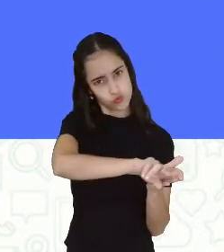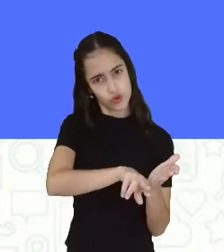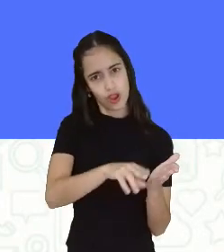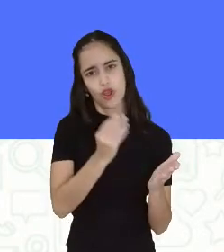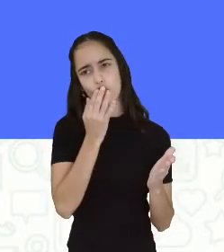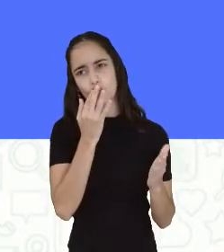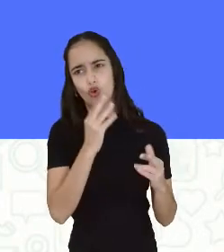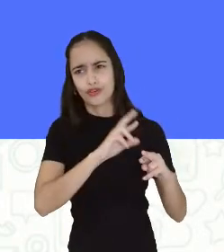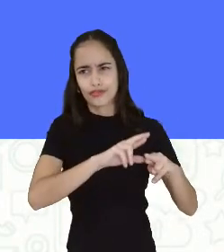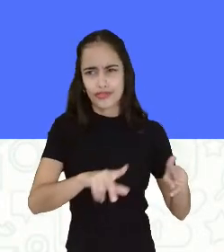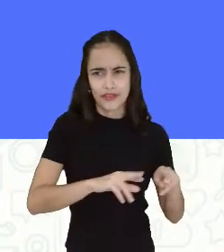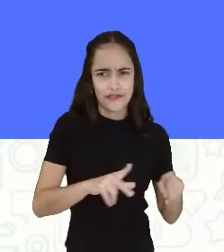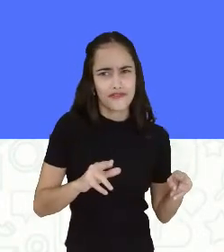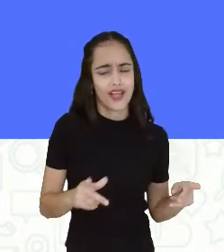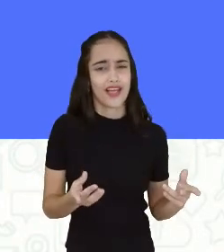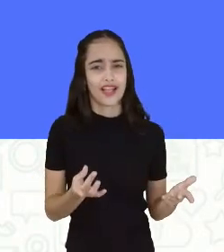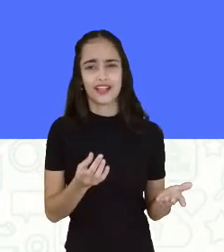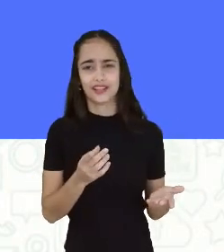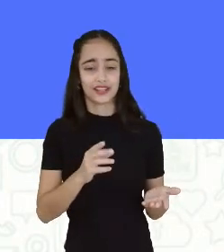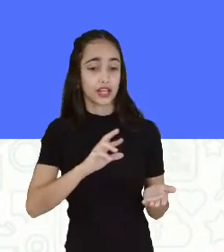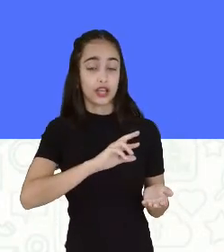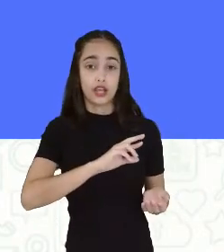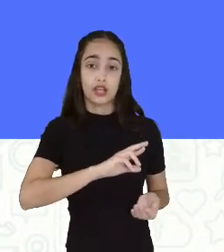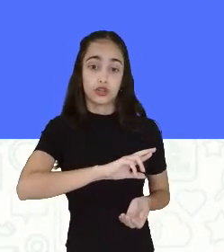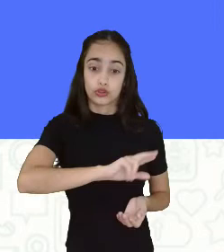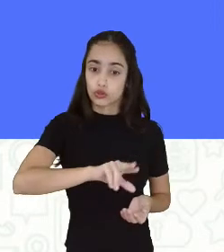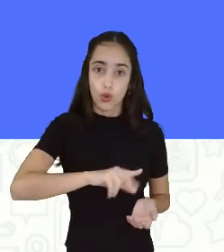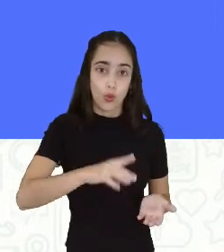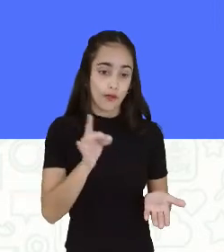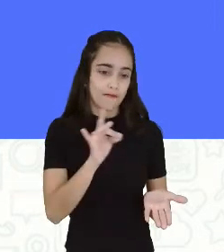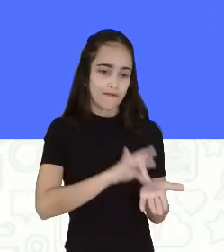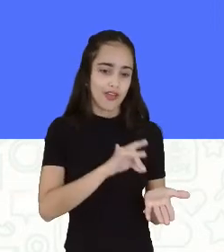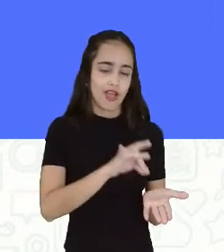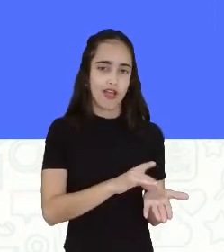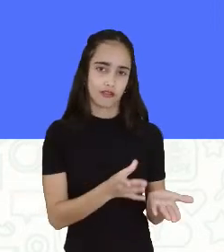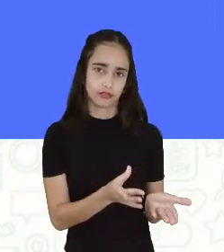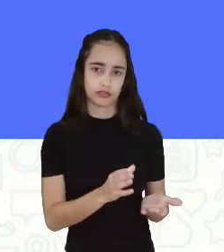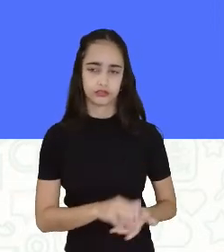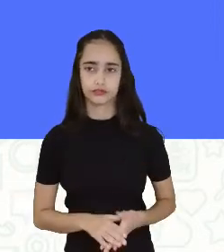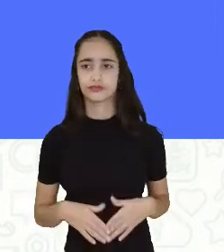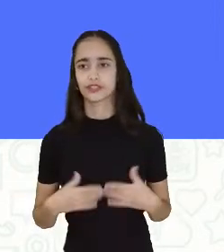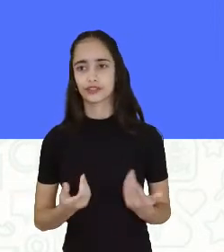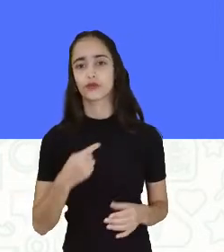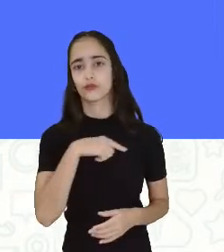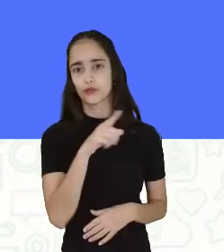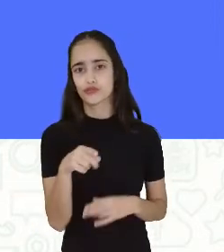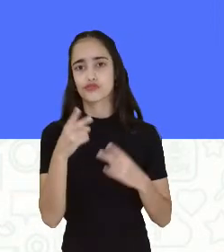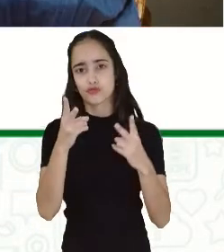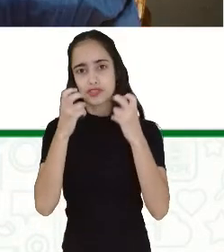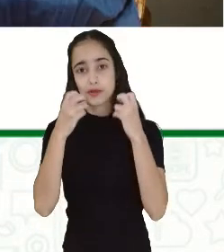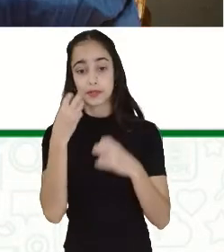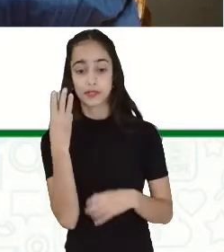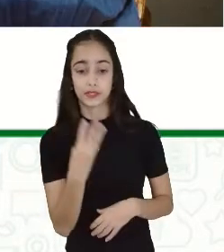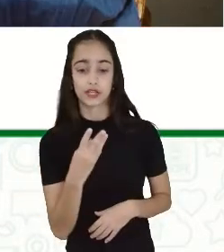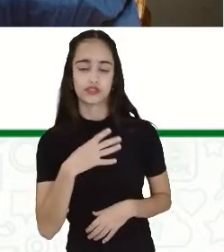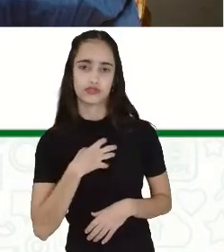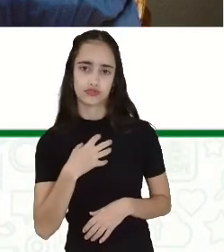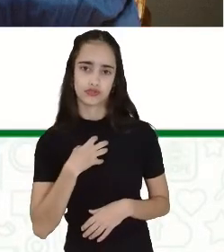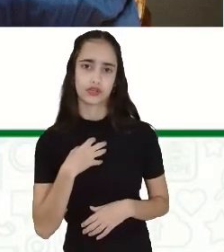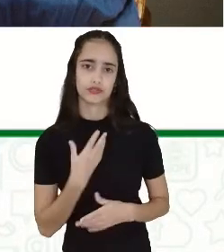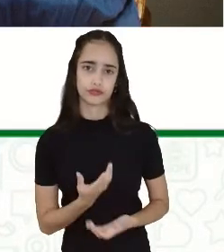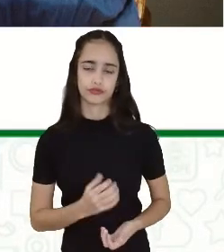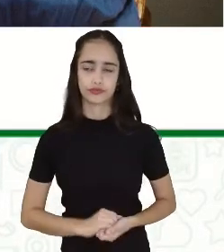Então como a gente entende tá então aí vocês estão vendo também três formas de se representar o retrato